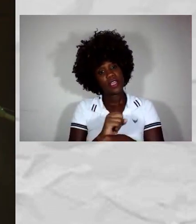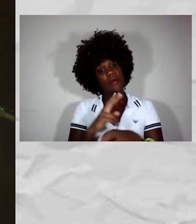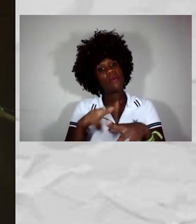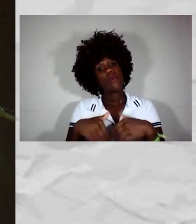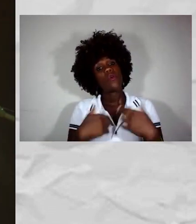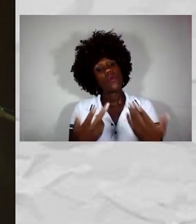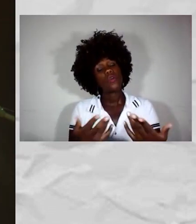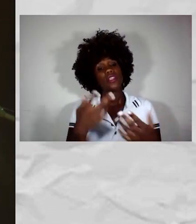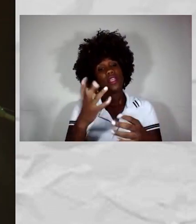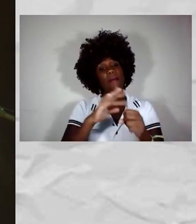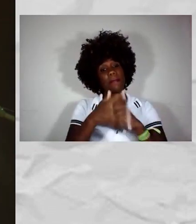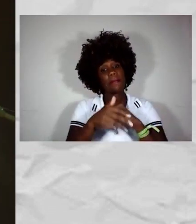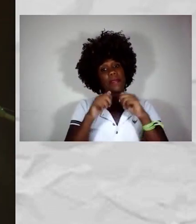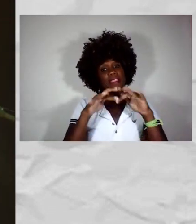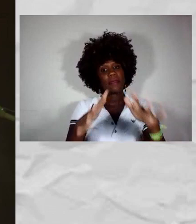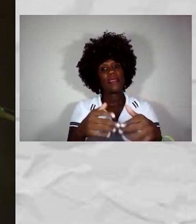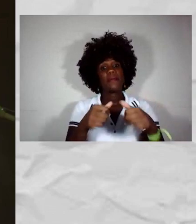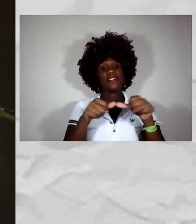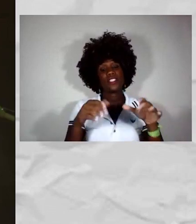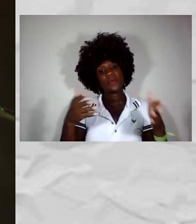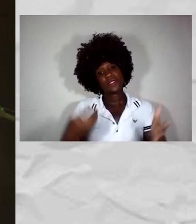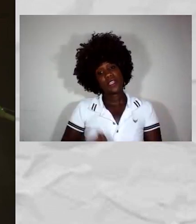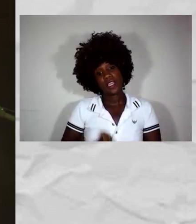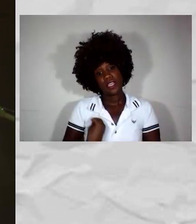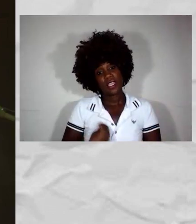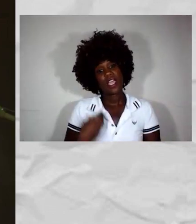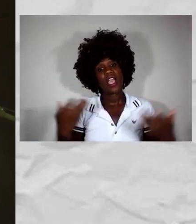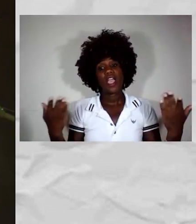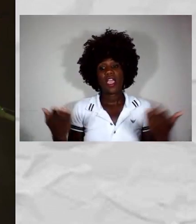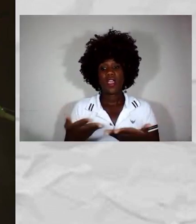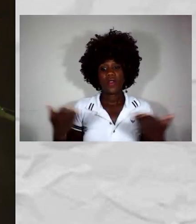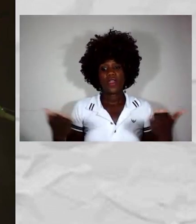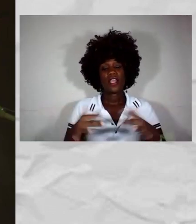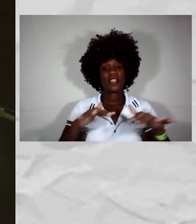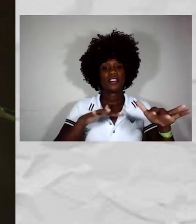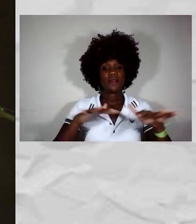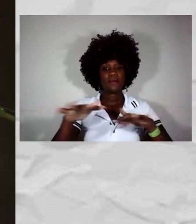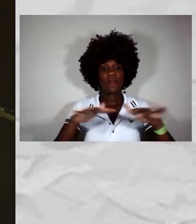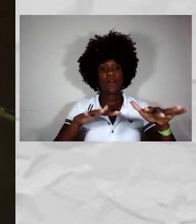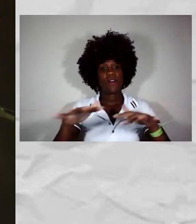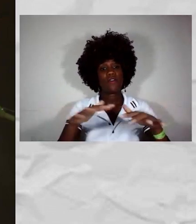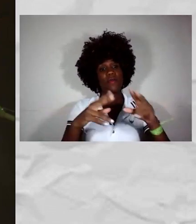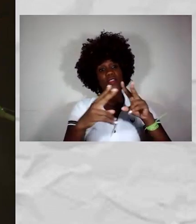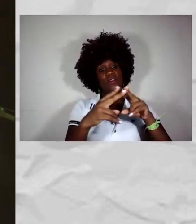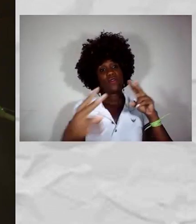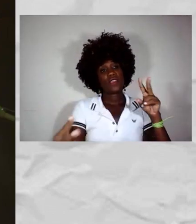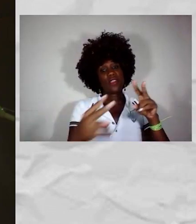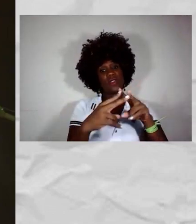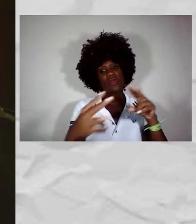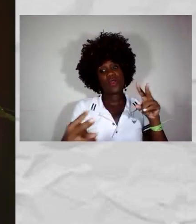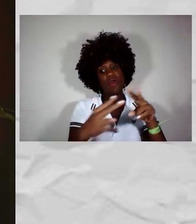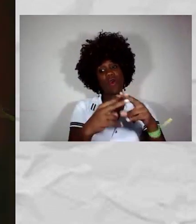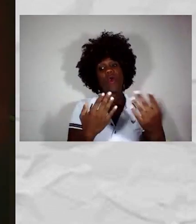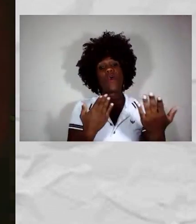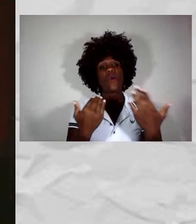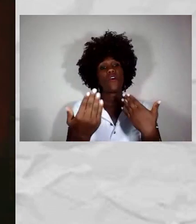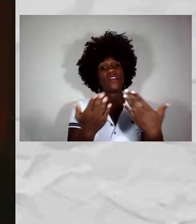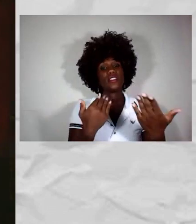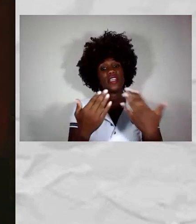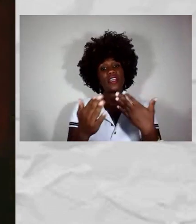agora estamos aqui, né, com esse movimento virtual do Conversaria Literária.